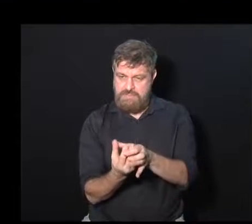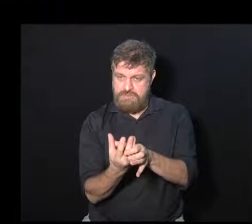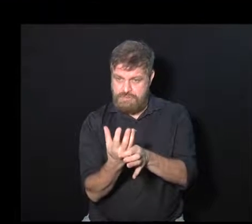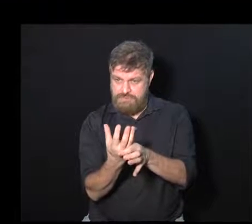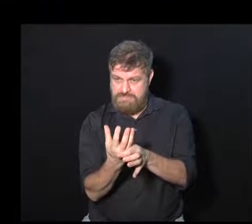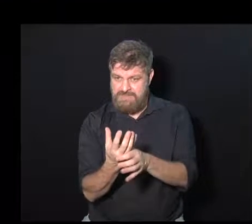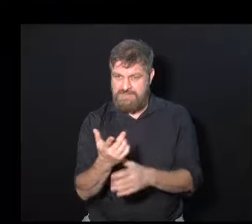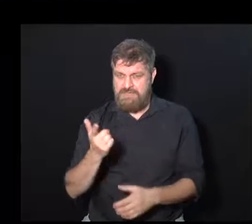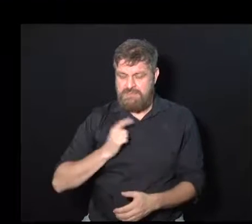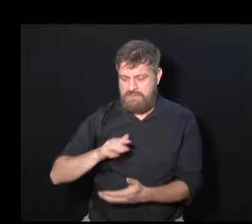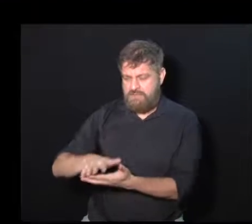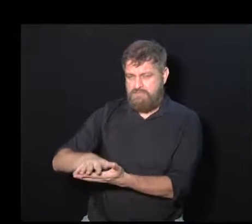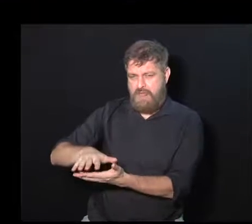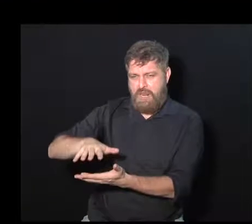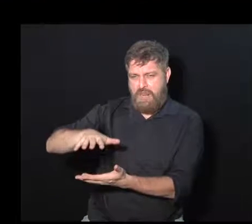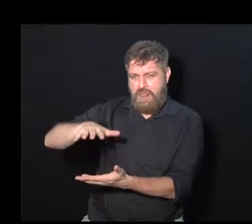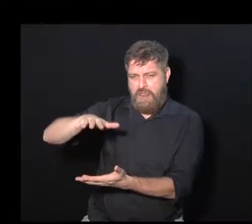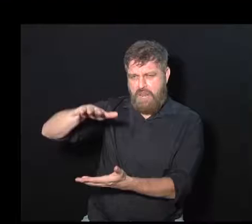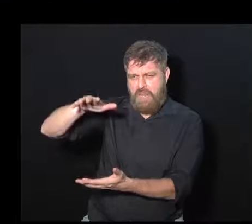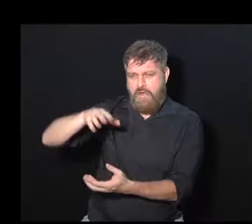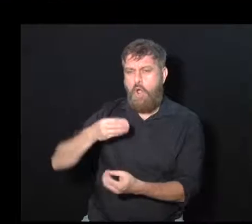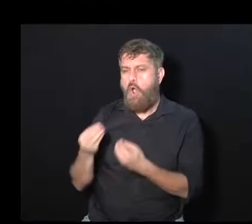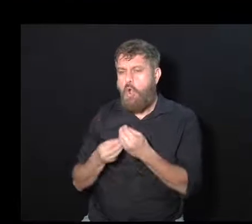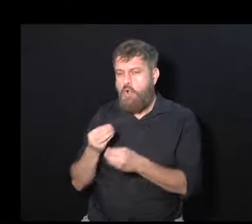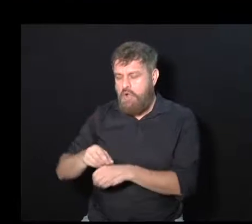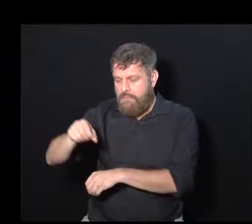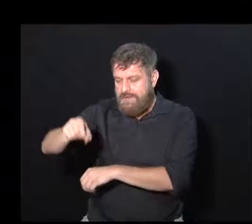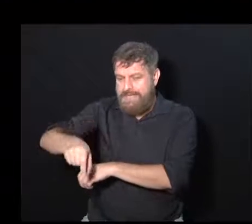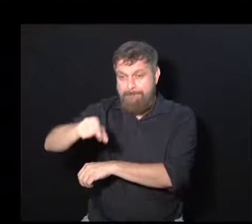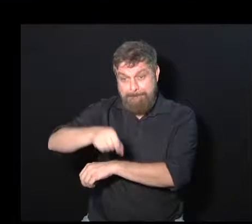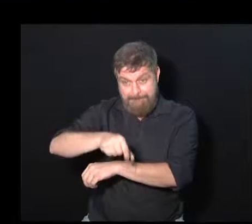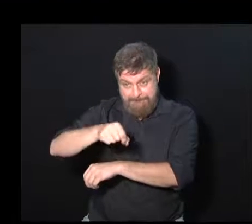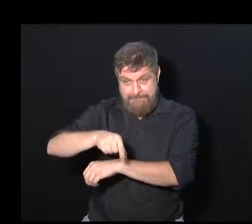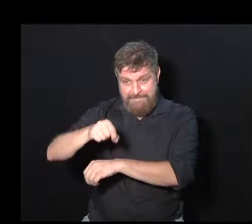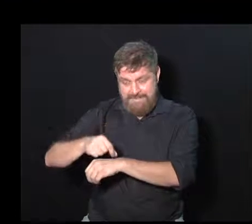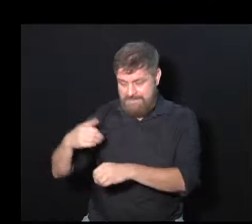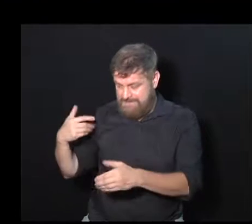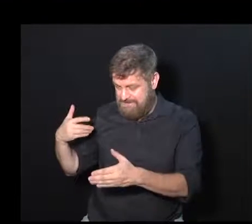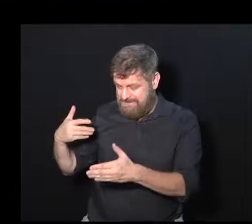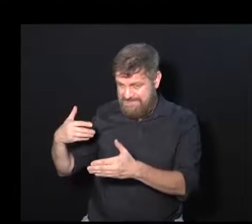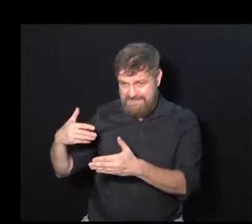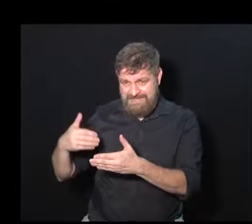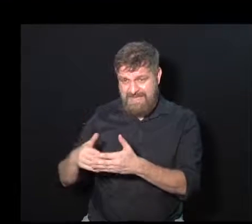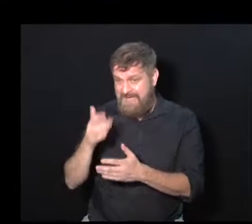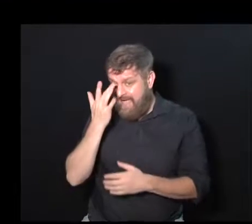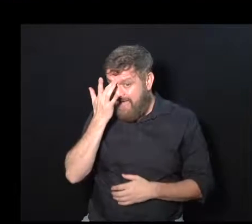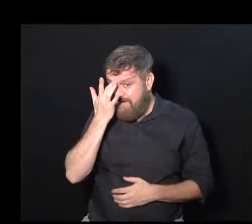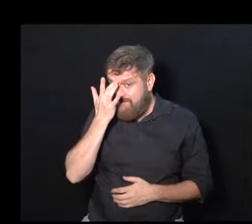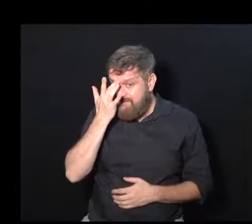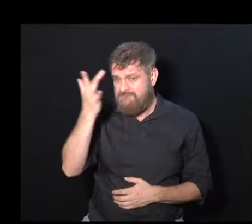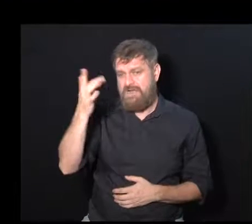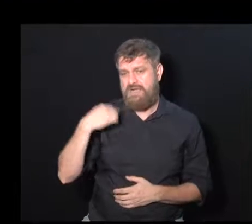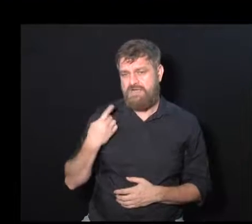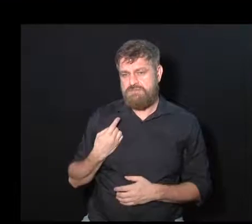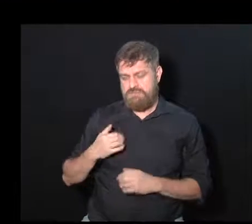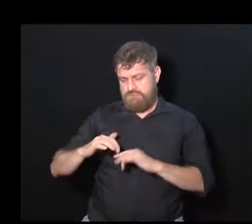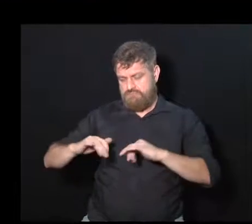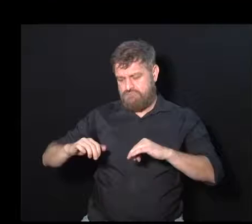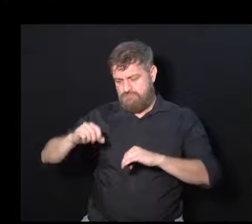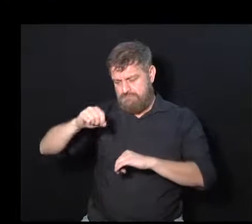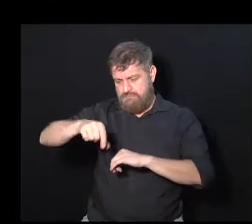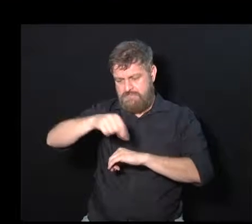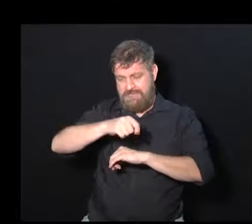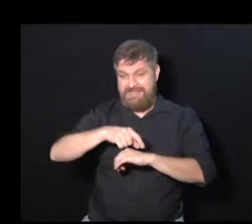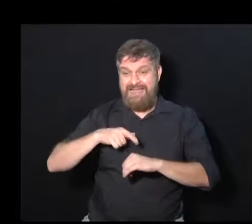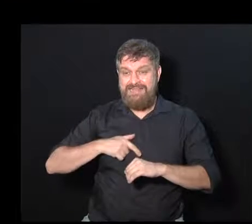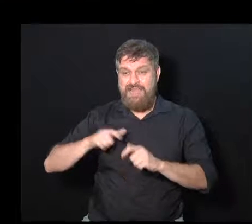nessa cartilha, desde o cultivo dessas 20 plantas medicinais, que são facilmente cultivadas na região, e em